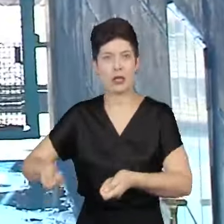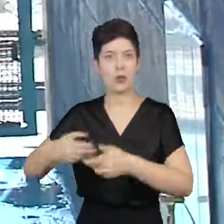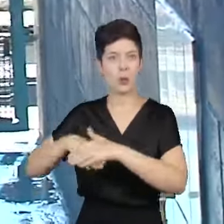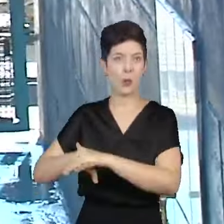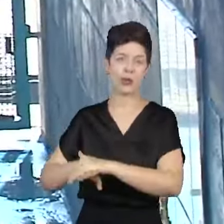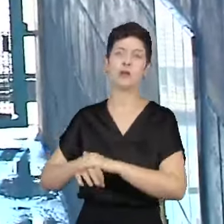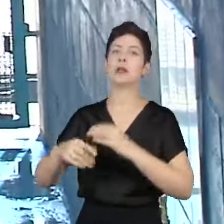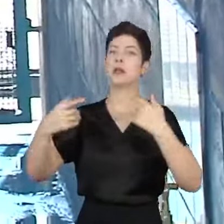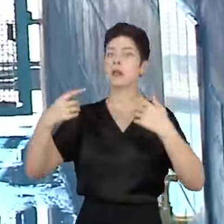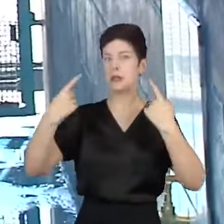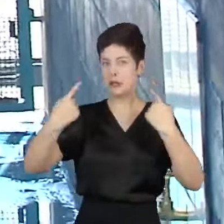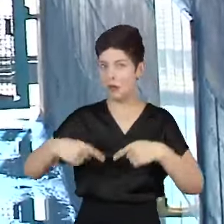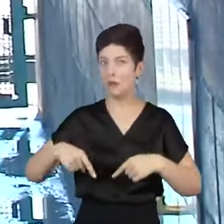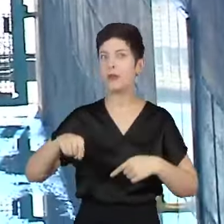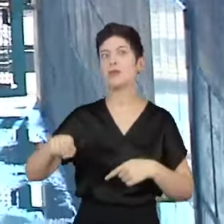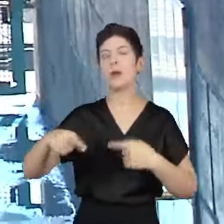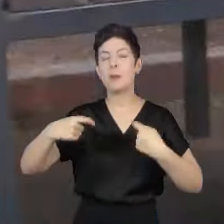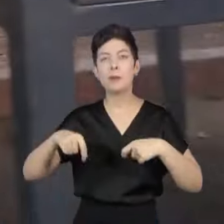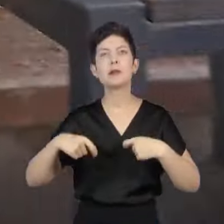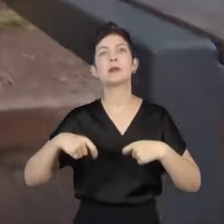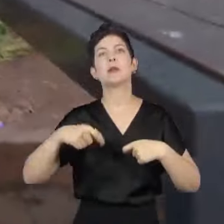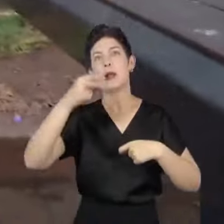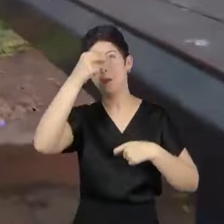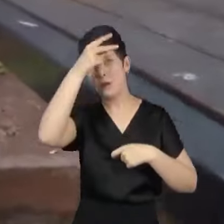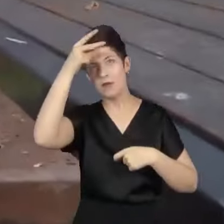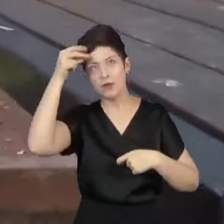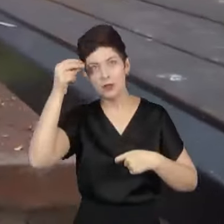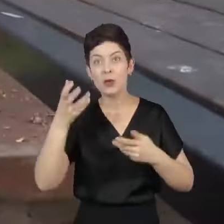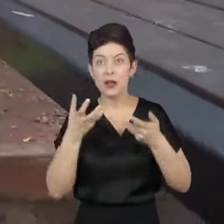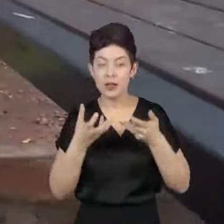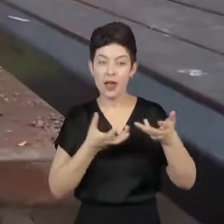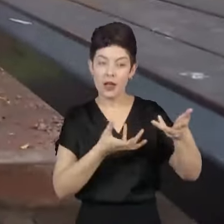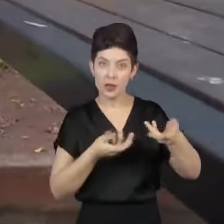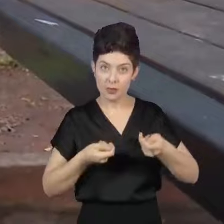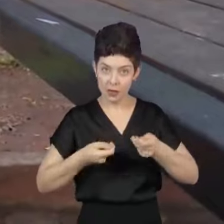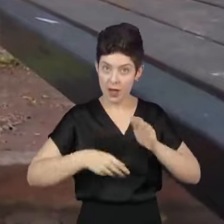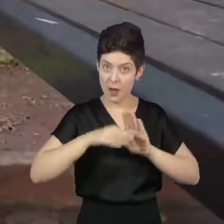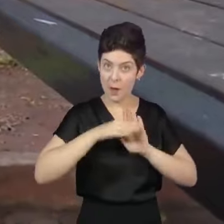um desafio que os prefeitos têm que encarar se quiser realmente fazer uma política pública.